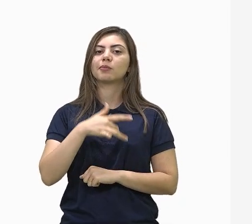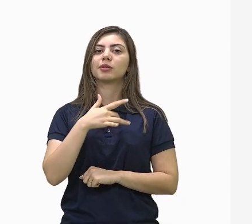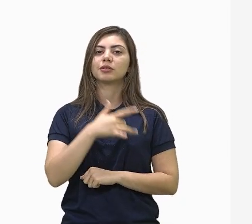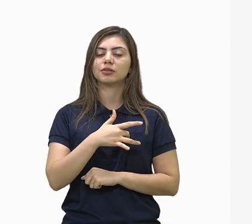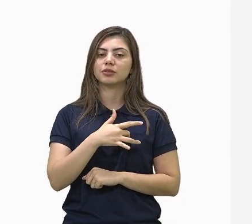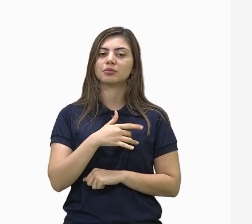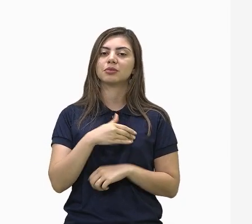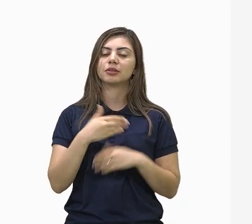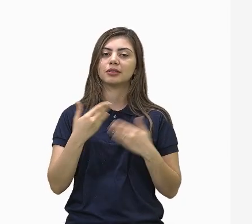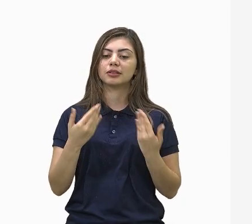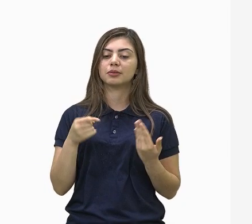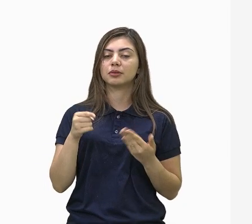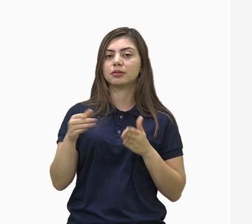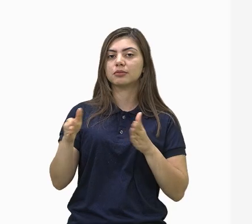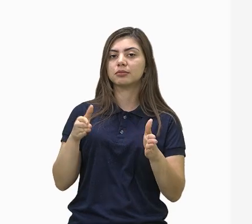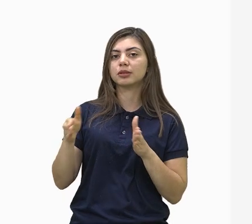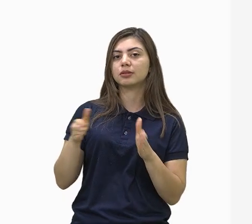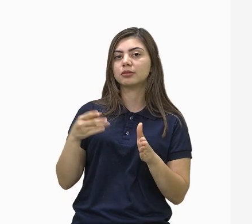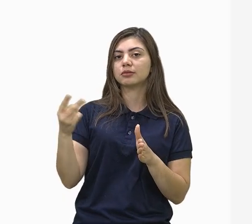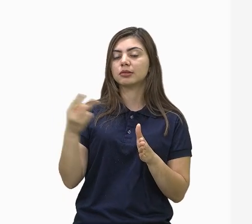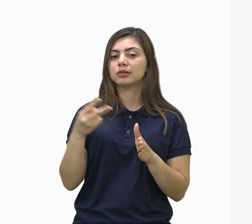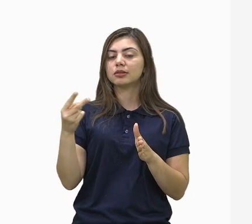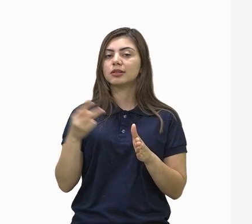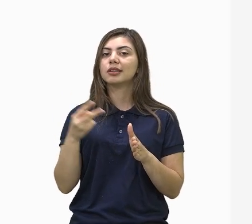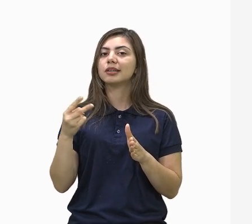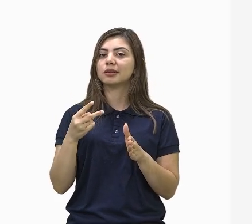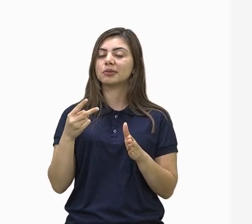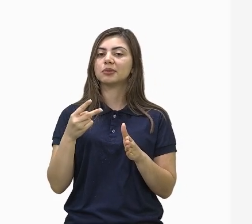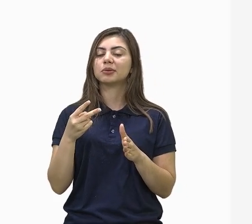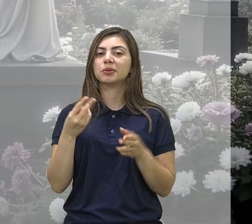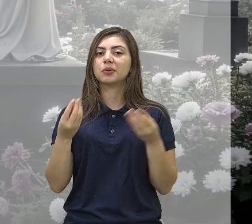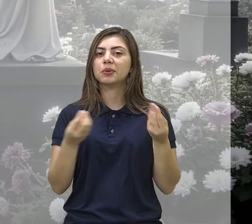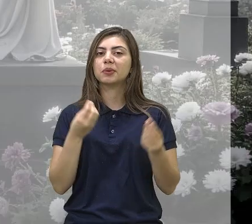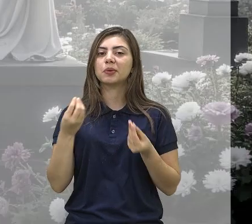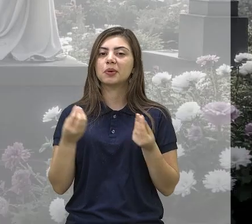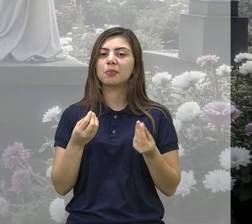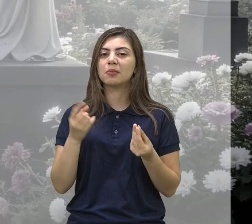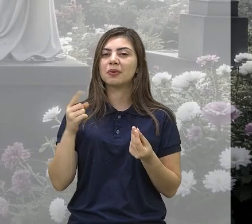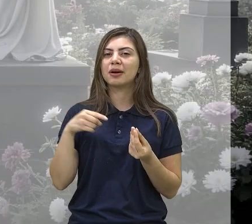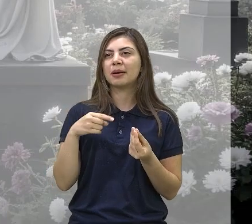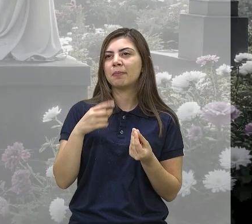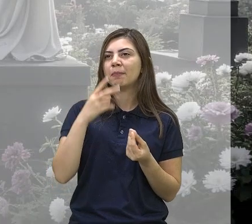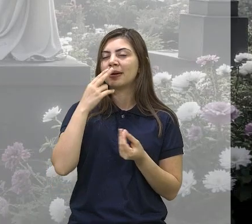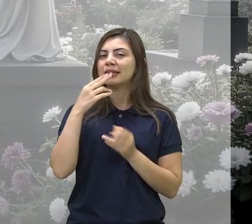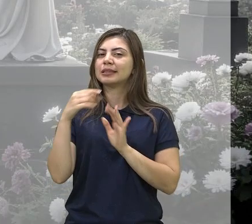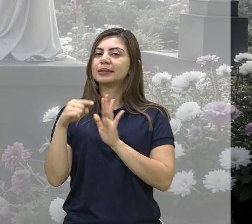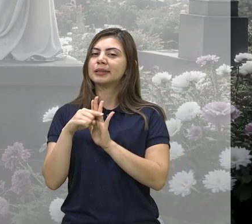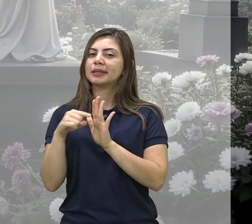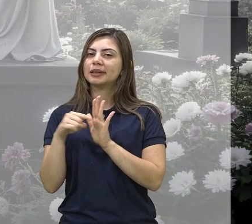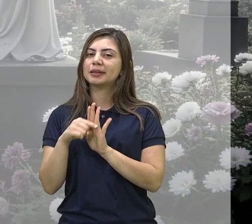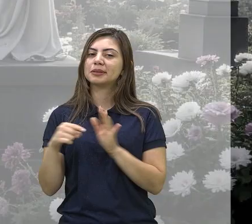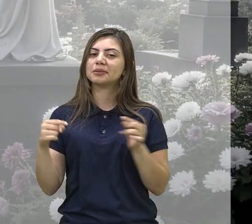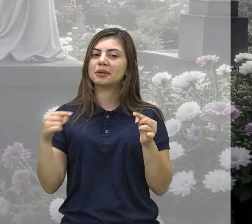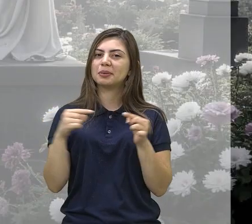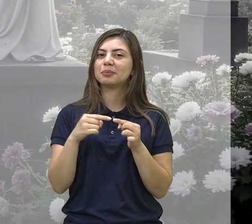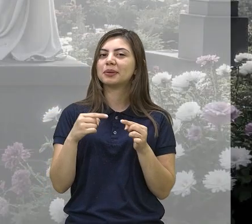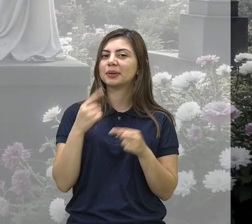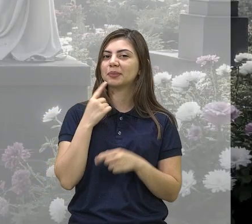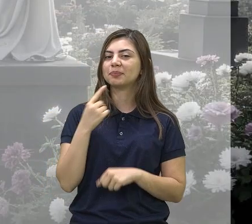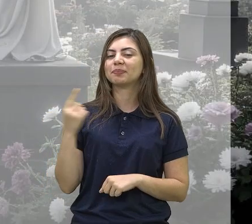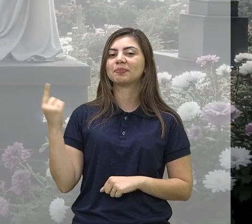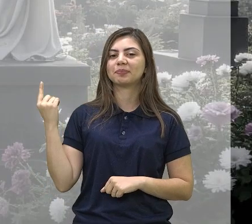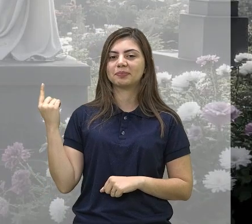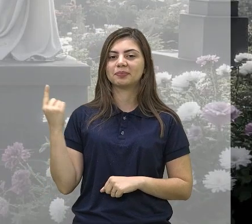isso que essa segunda geração tem esse arzinho mais sombrio, como a gente pode ver aqui, tá